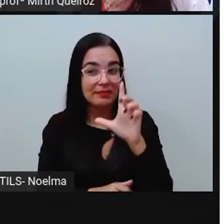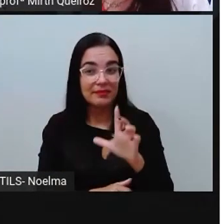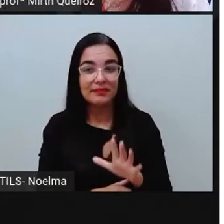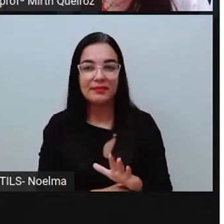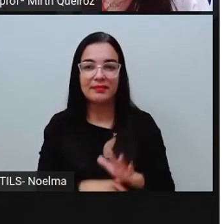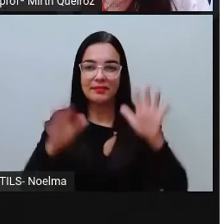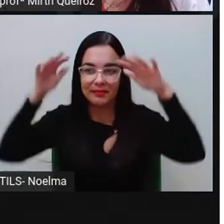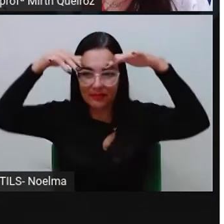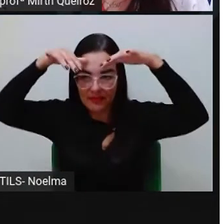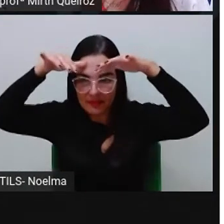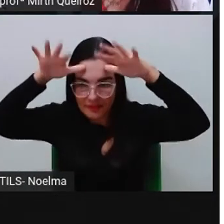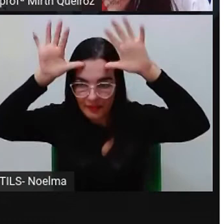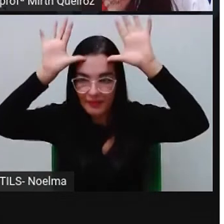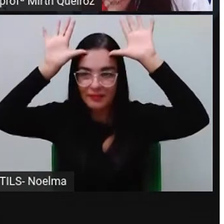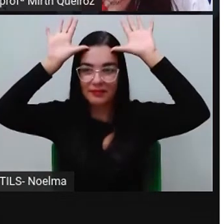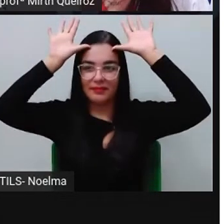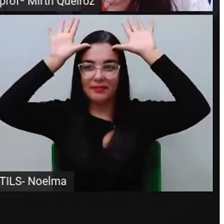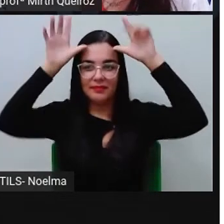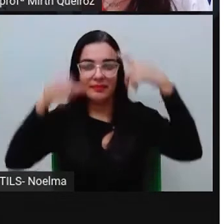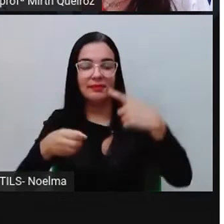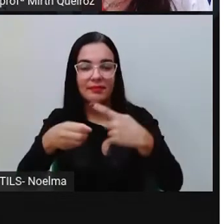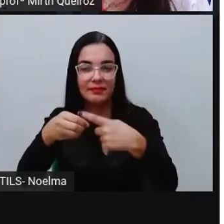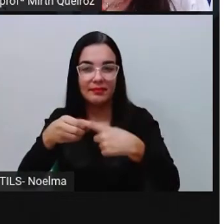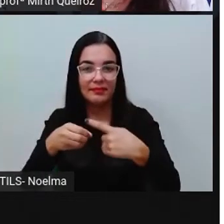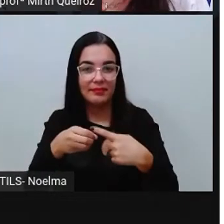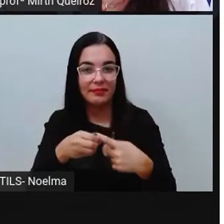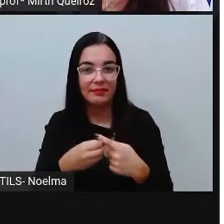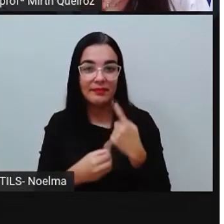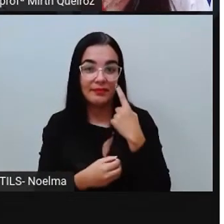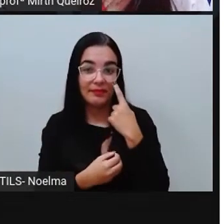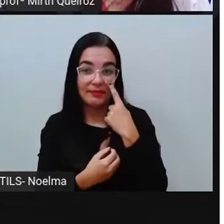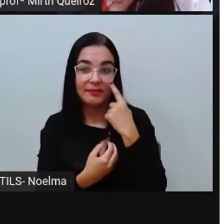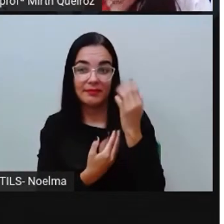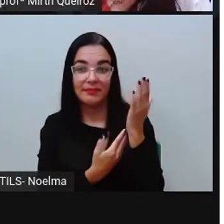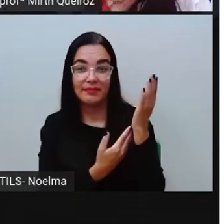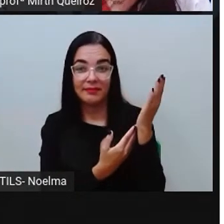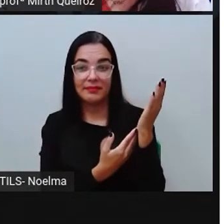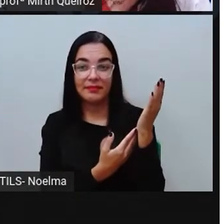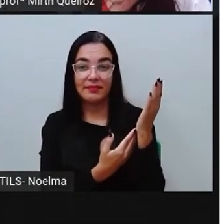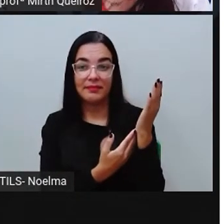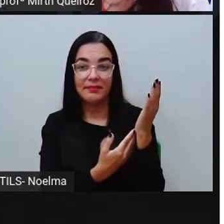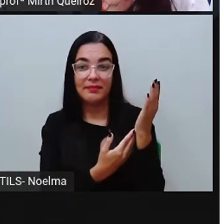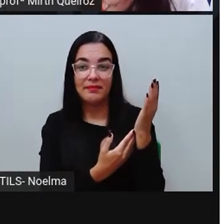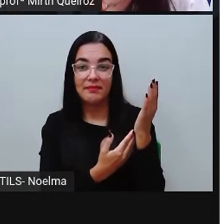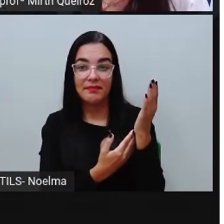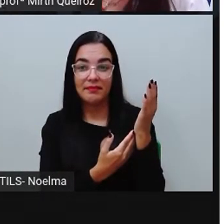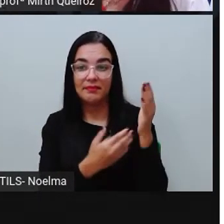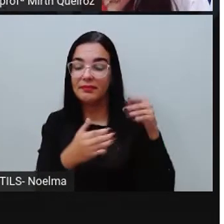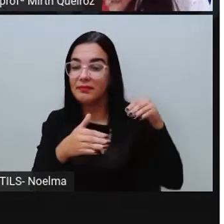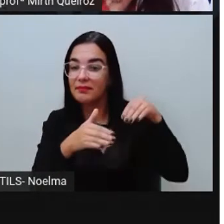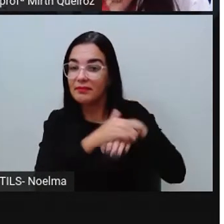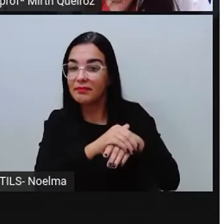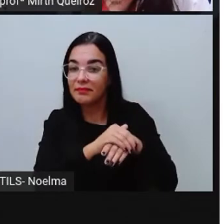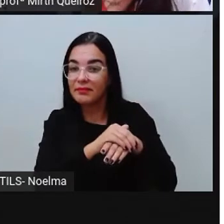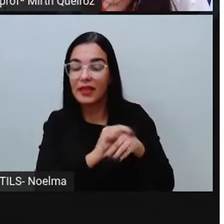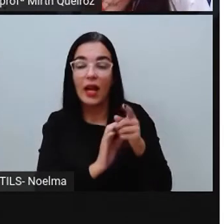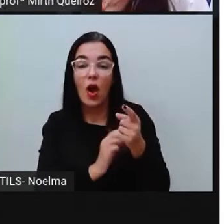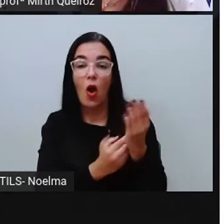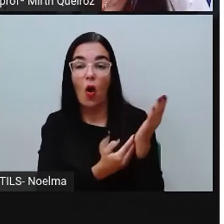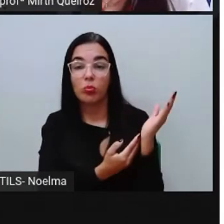veado catingueiro, o sagui de tufos brancos, o tatupeba, a